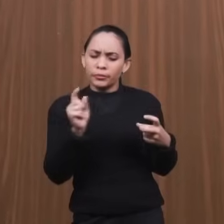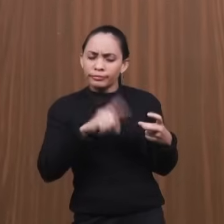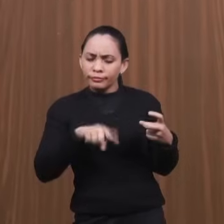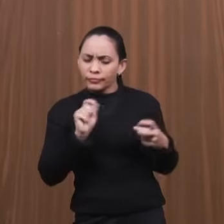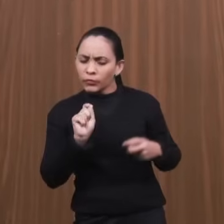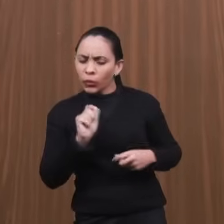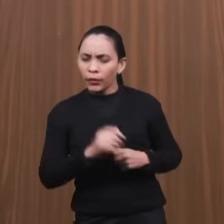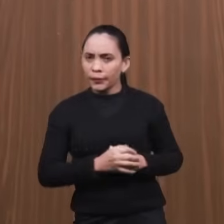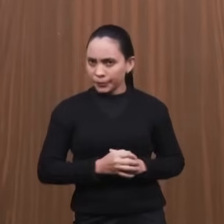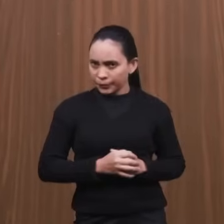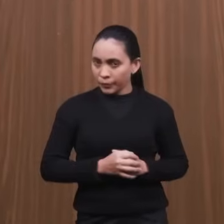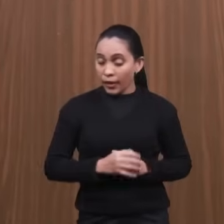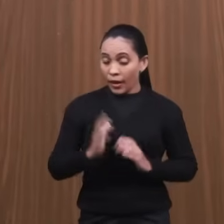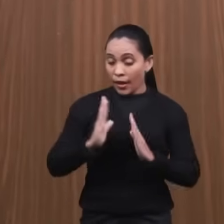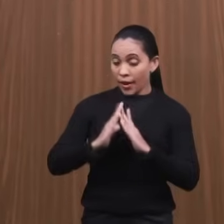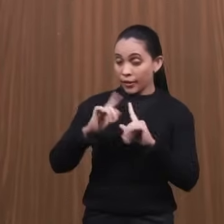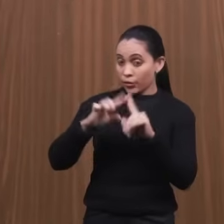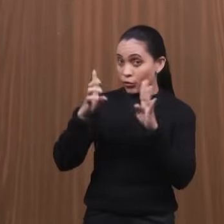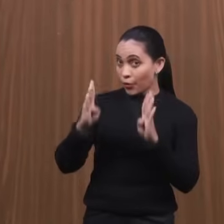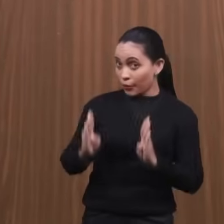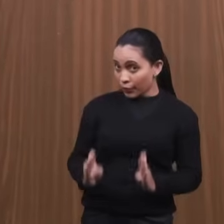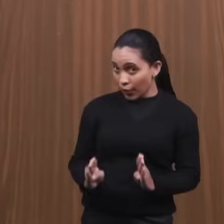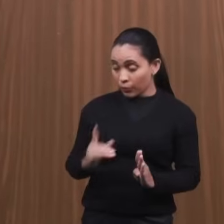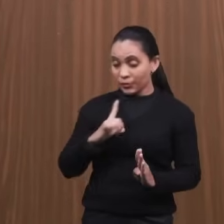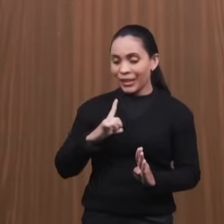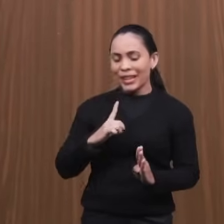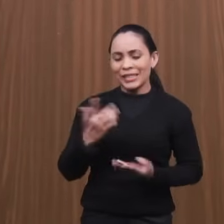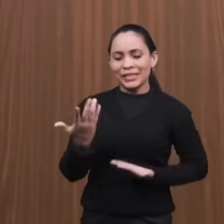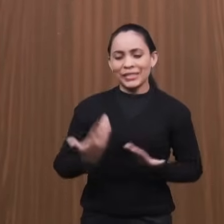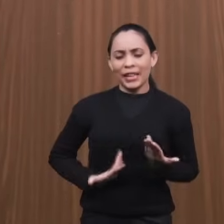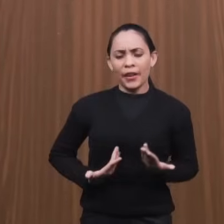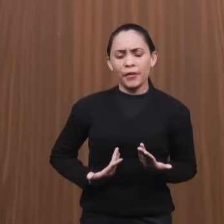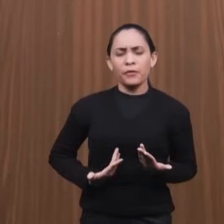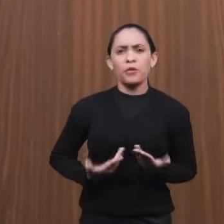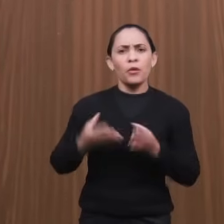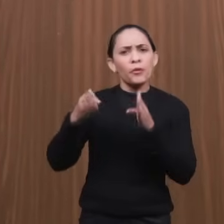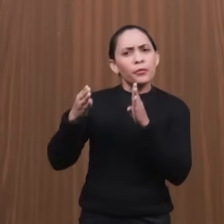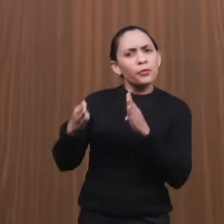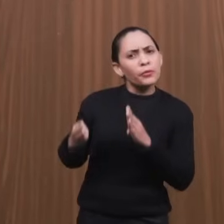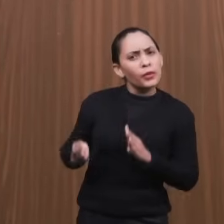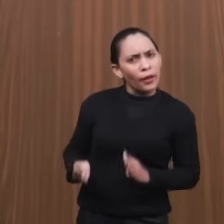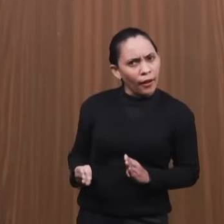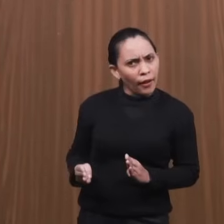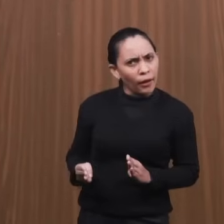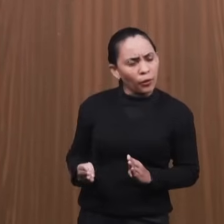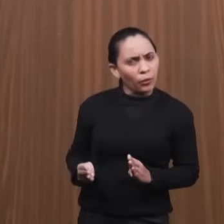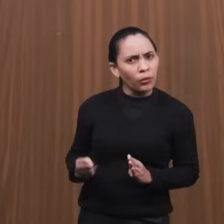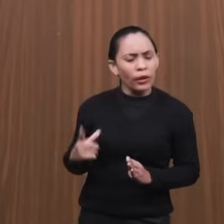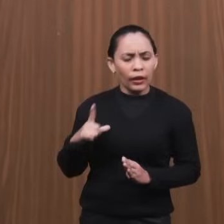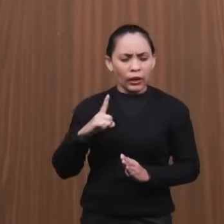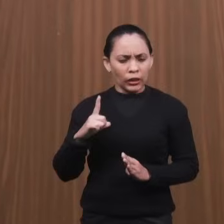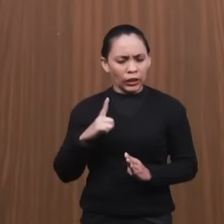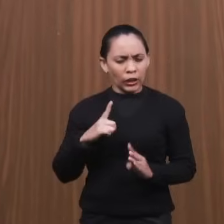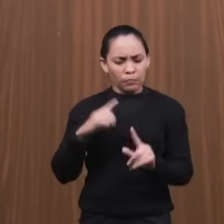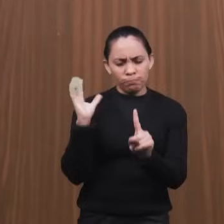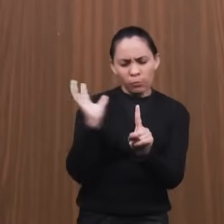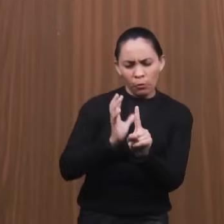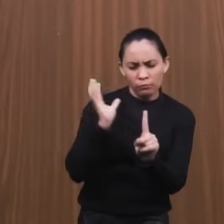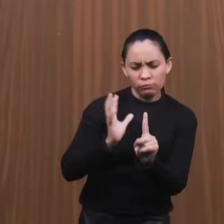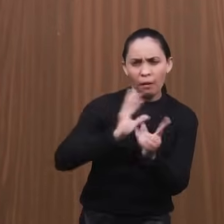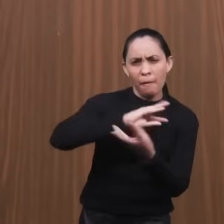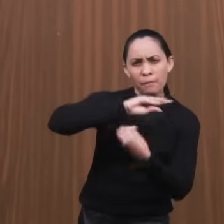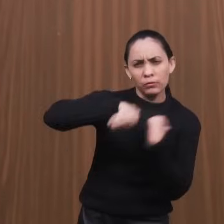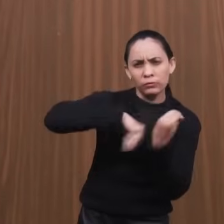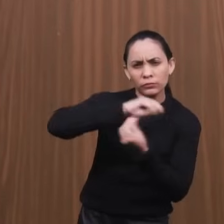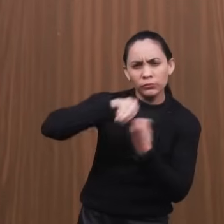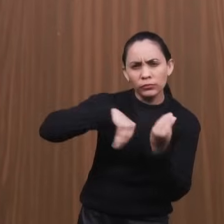igreja ela é constituída de fiéis que não se deixaram contaminar com tudo aquilo que está ao seu redor, com tudo